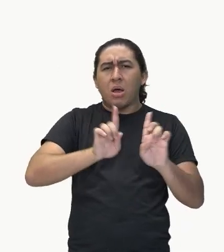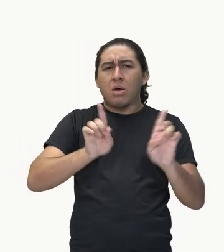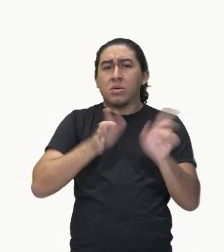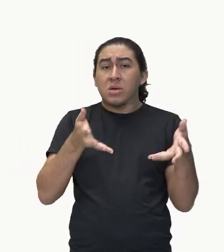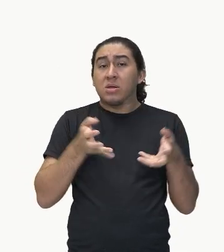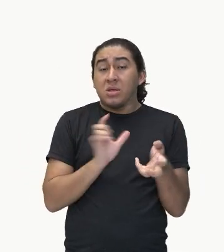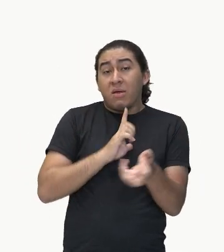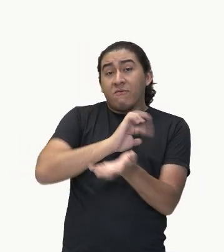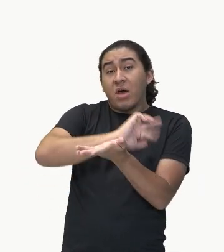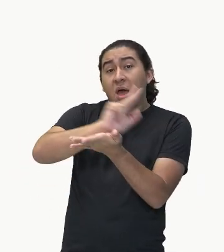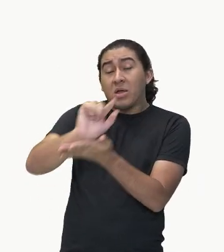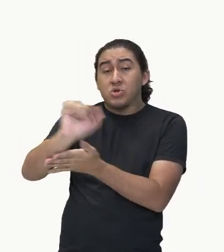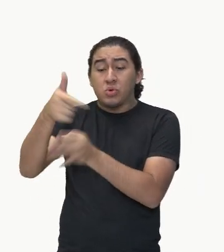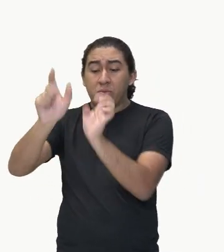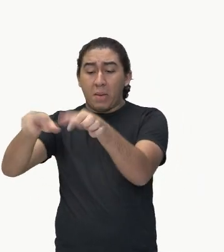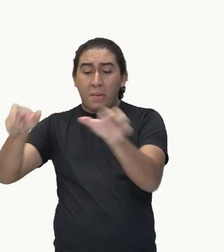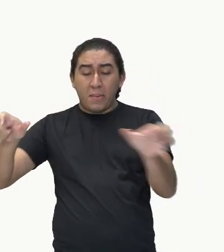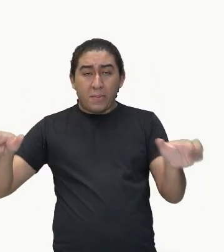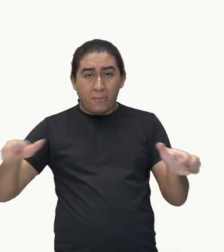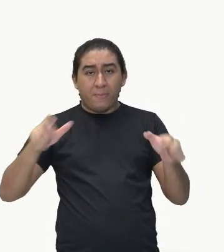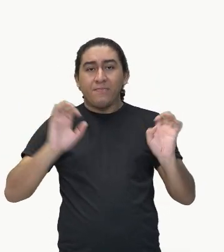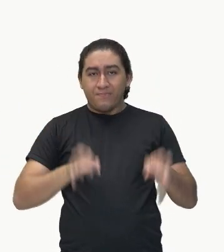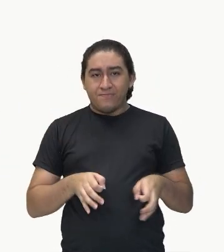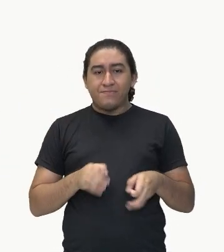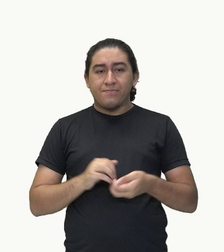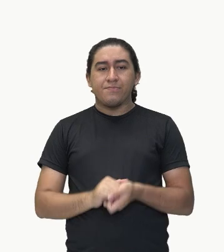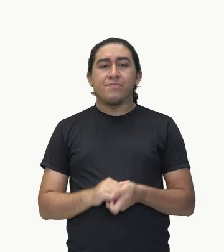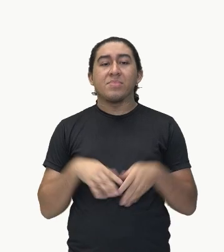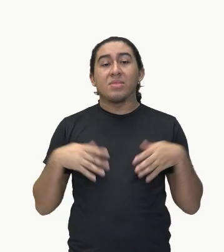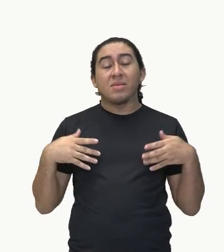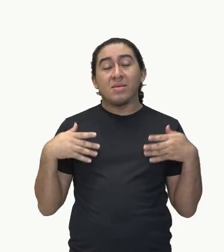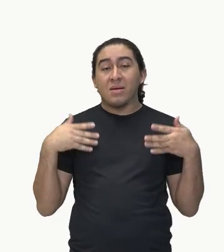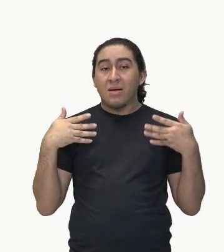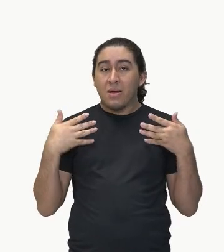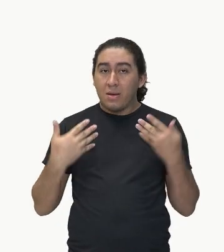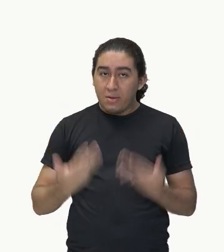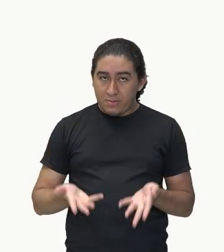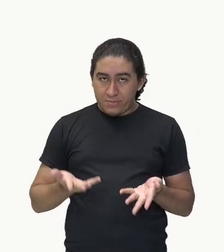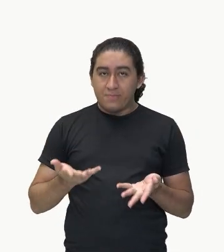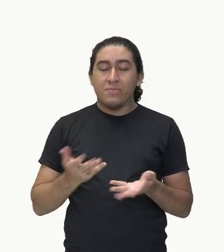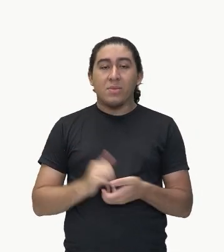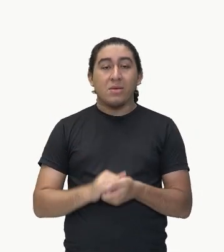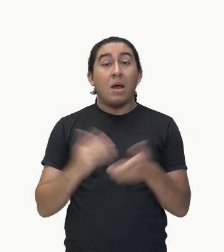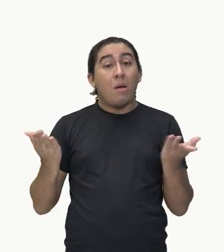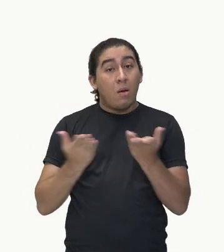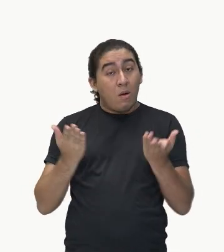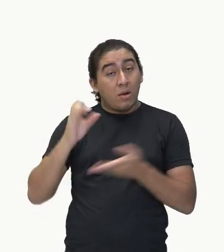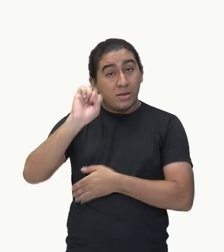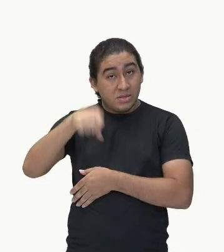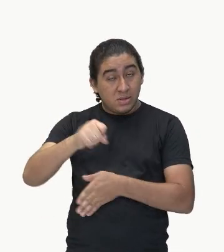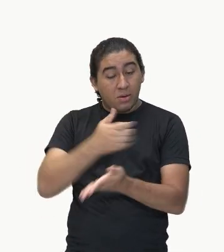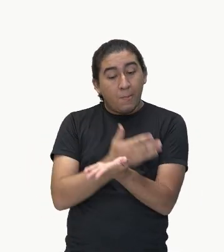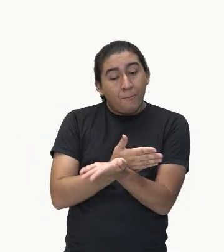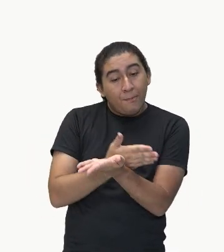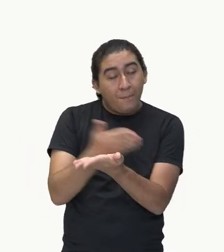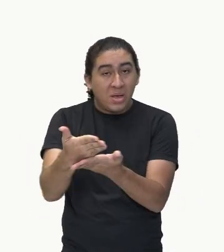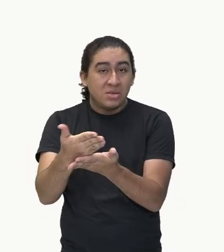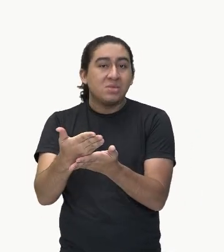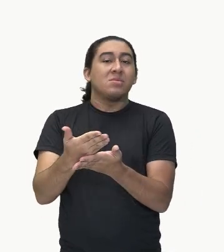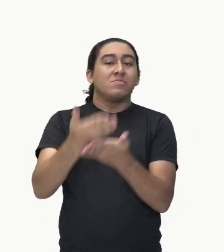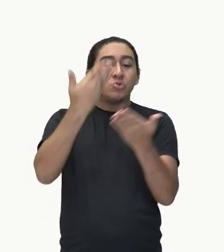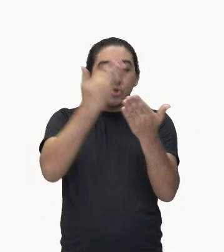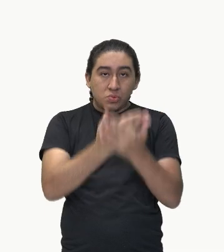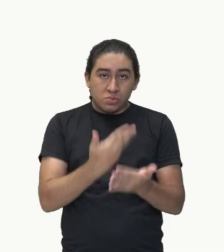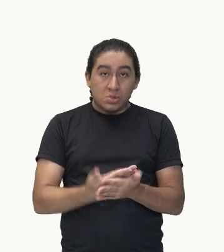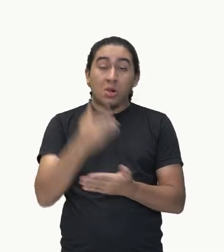queria poder ser vários. Certo? Então, dito tudo isso, vamos agora começar a explorar a obra